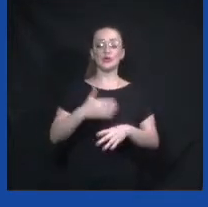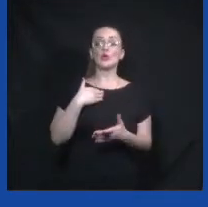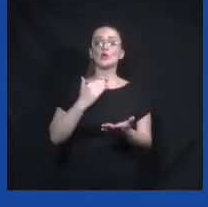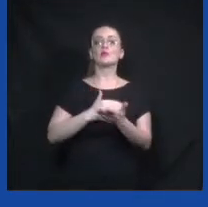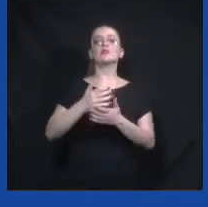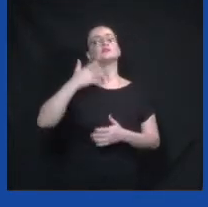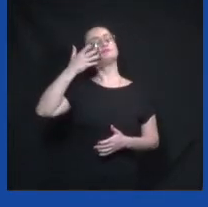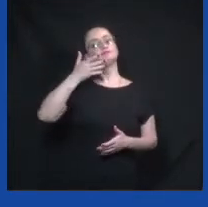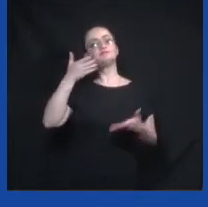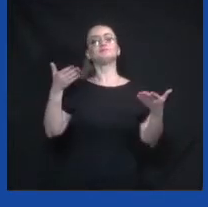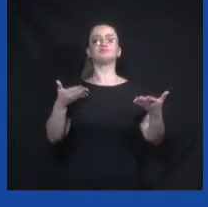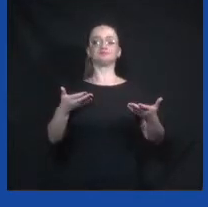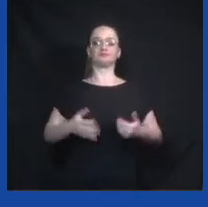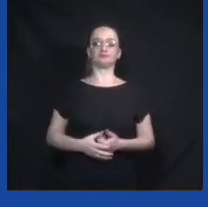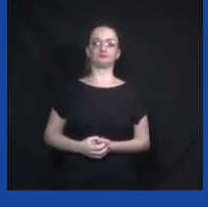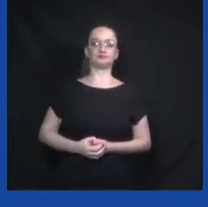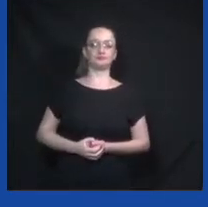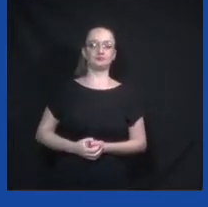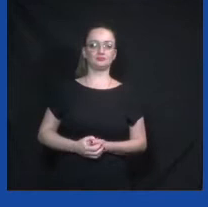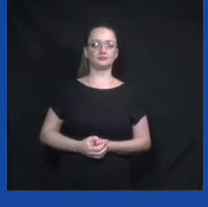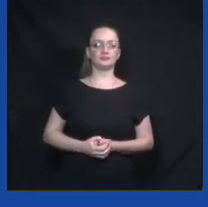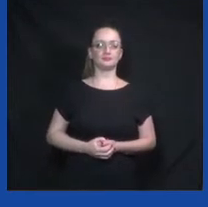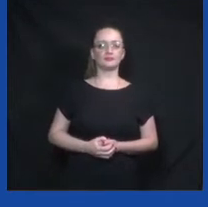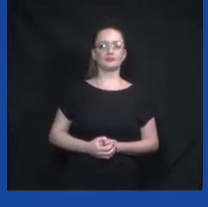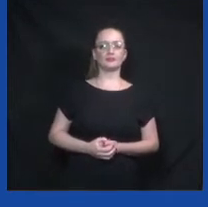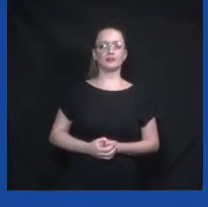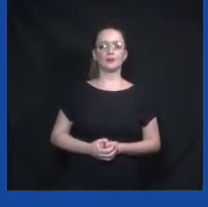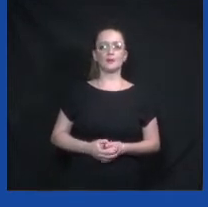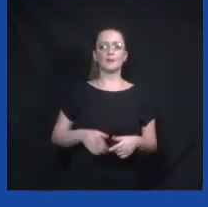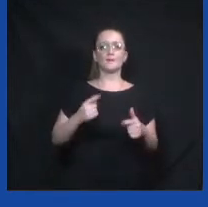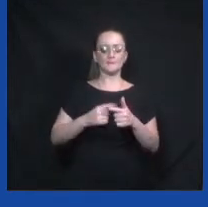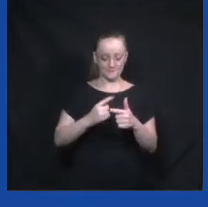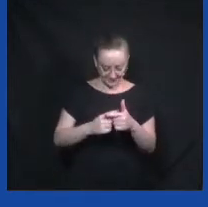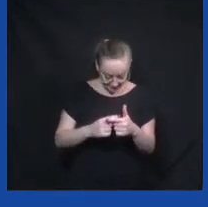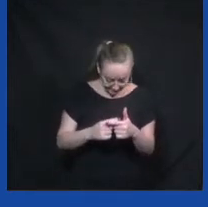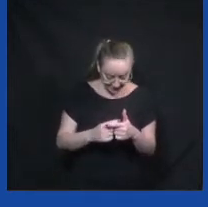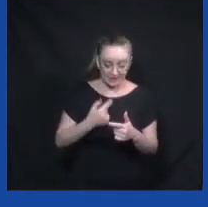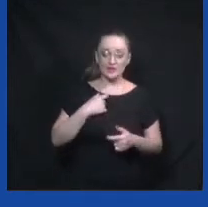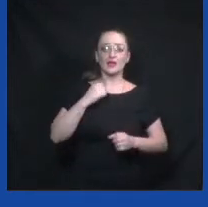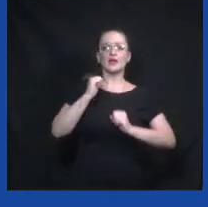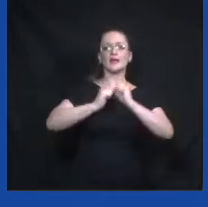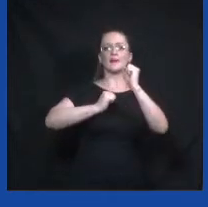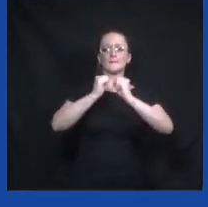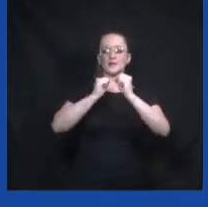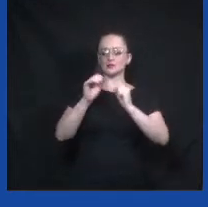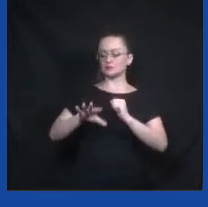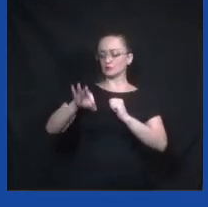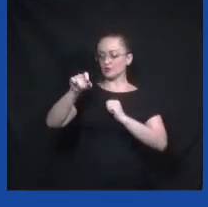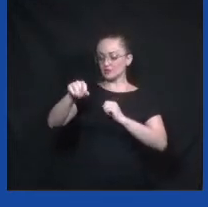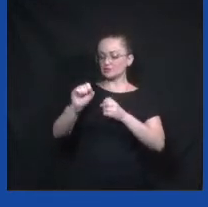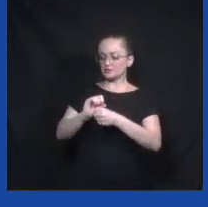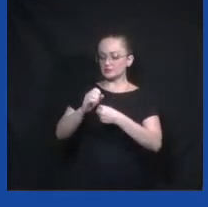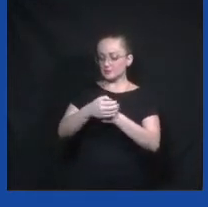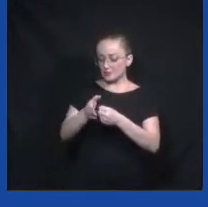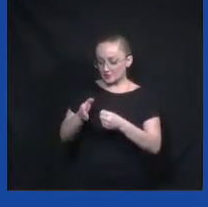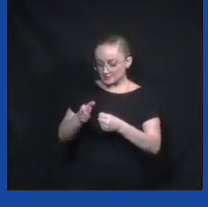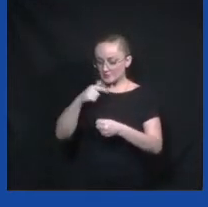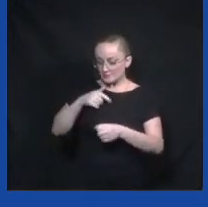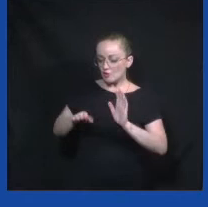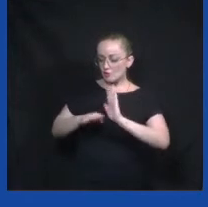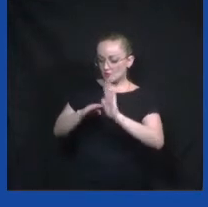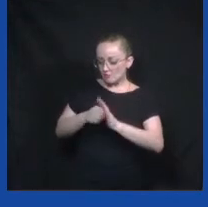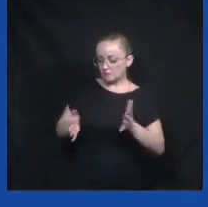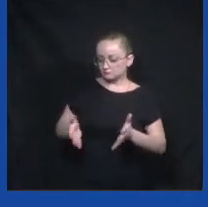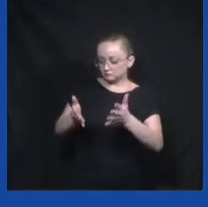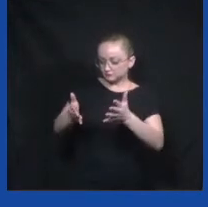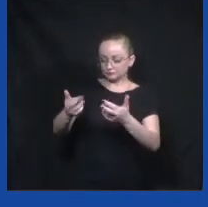fala. Por que uma empresa escolhe a democracia como um de seus gestos